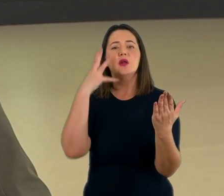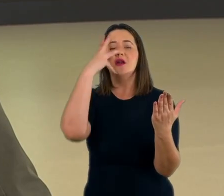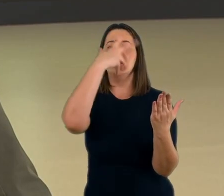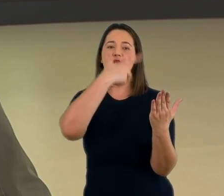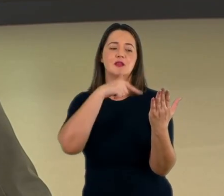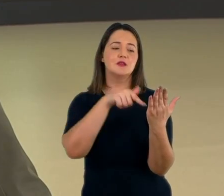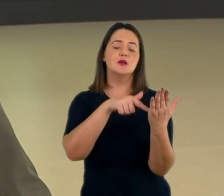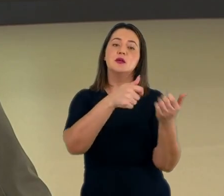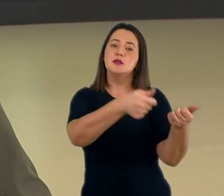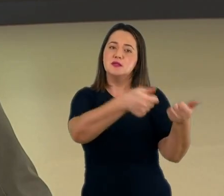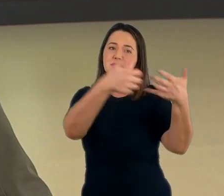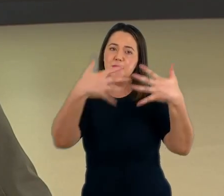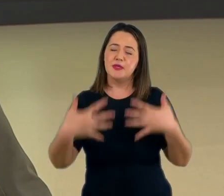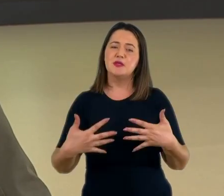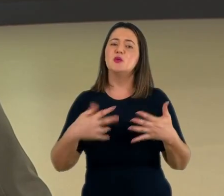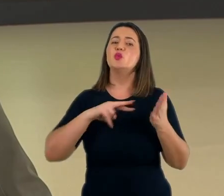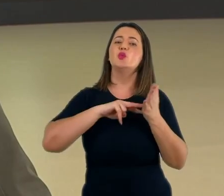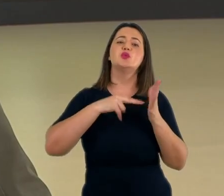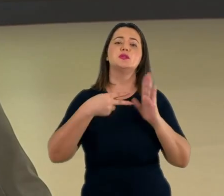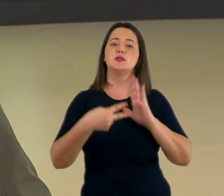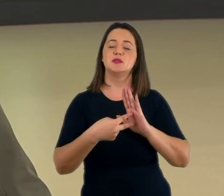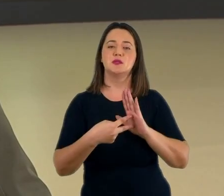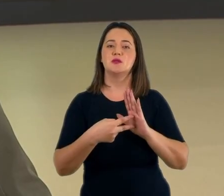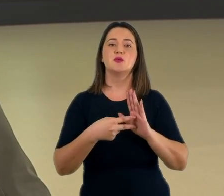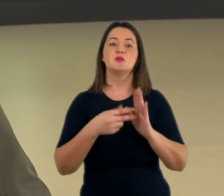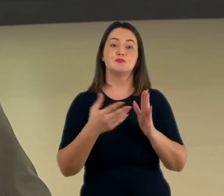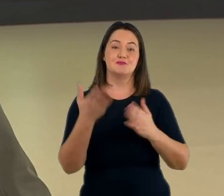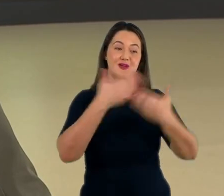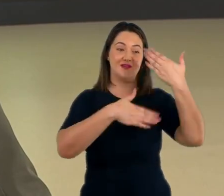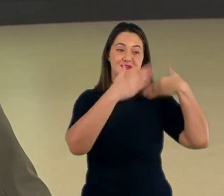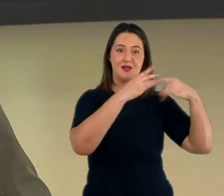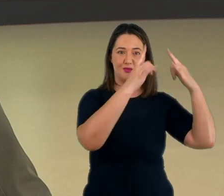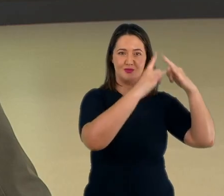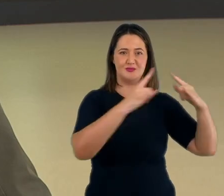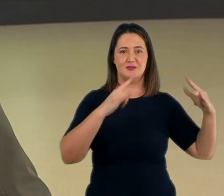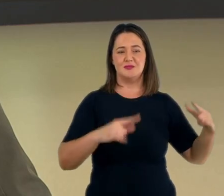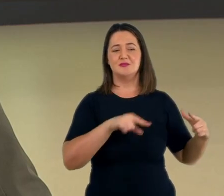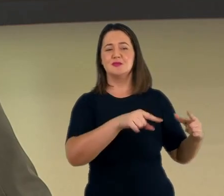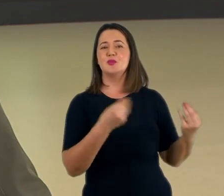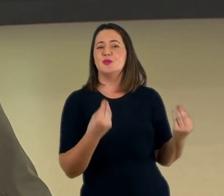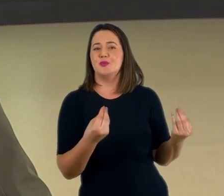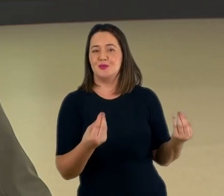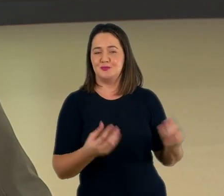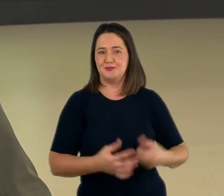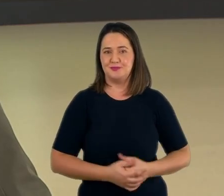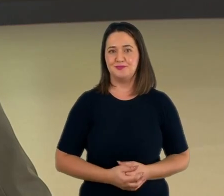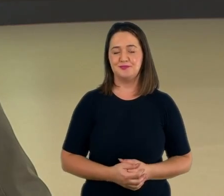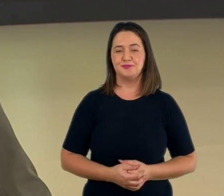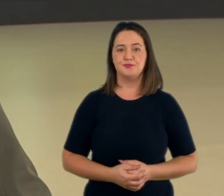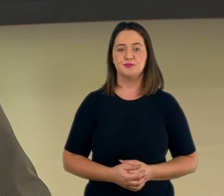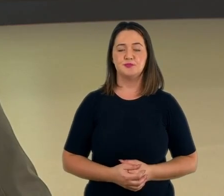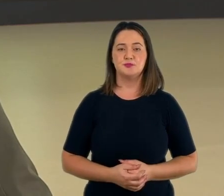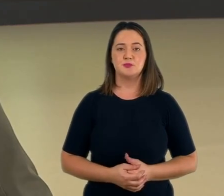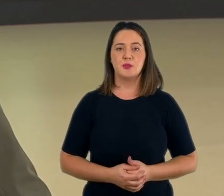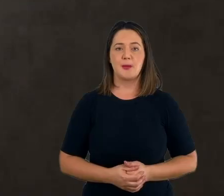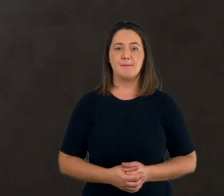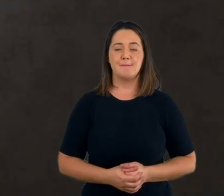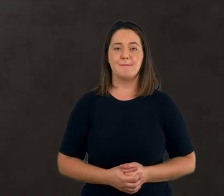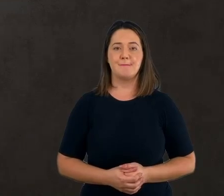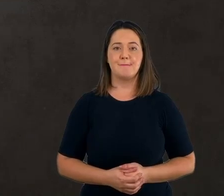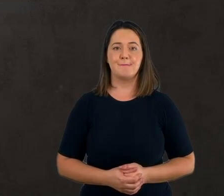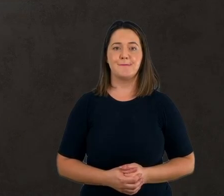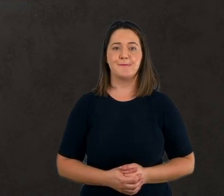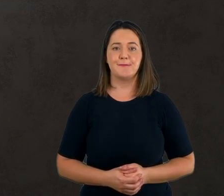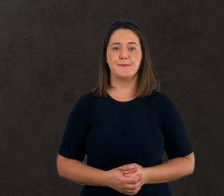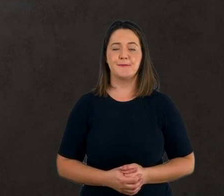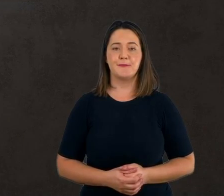lindas, que nos explicam o significado daquele antigo ritual do santuário hebreu. Preste atenção.